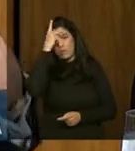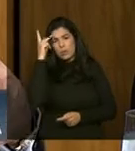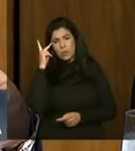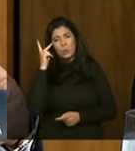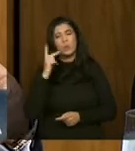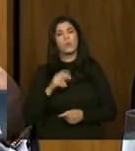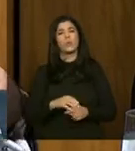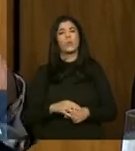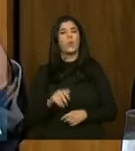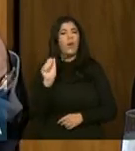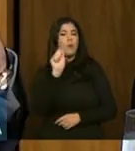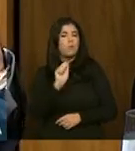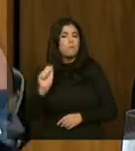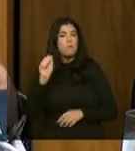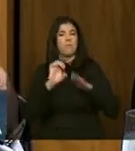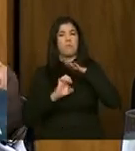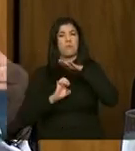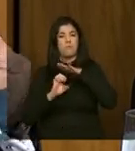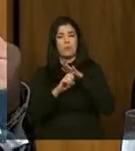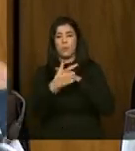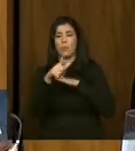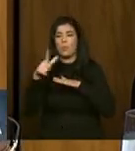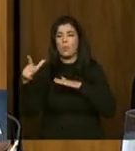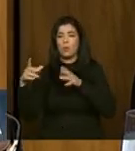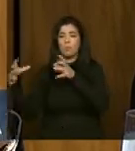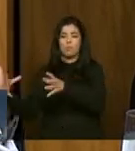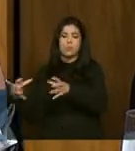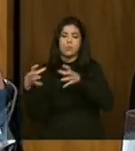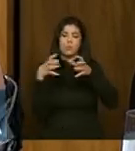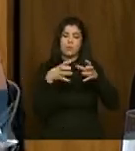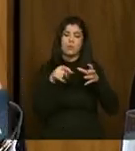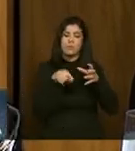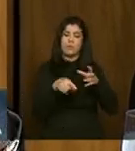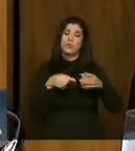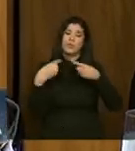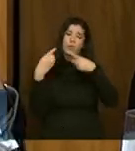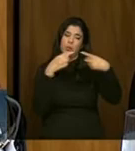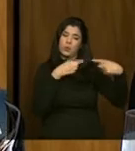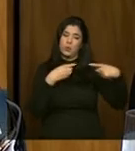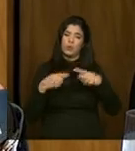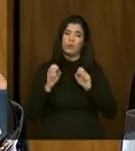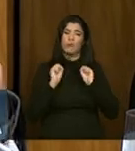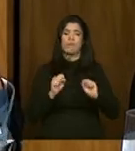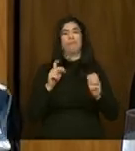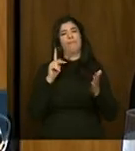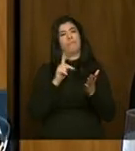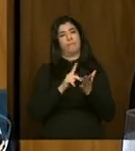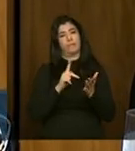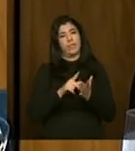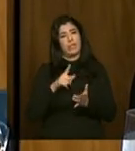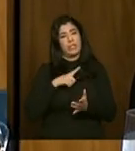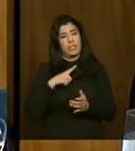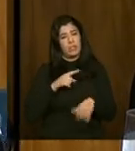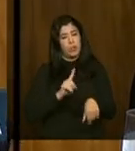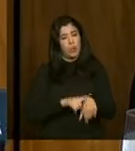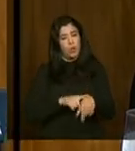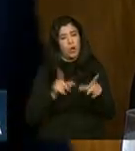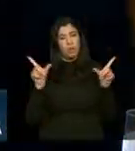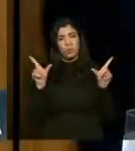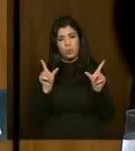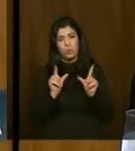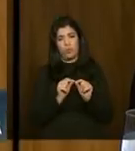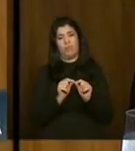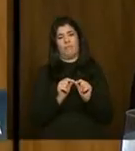entidades, a trazer empresas, a trazer outros fóruns para esse debate, para que realmente a gente possa ter, num curtíssimo prazo,